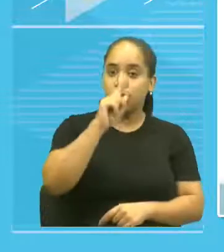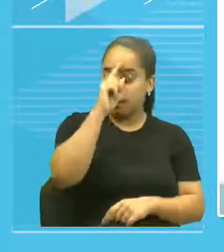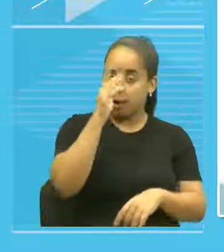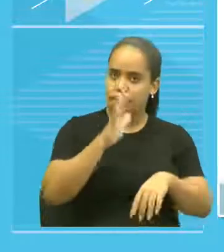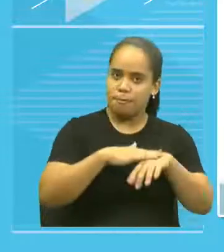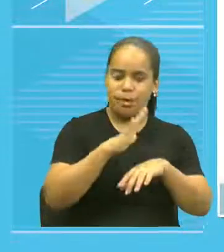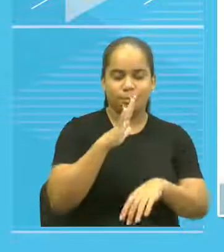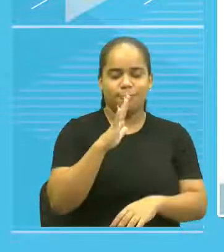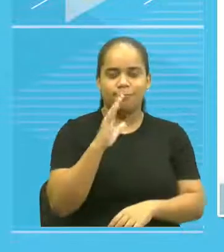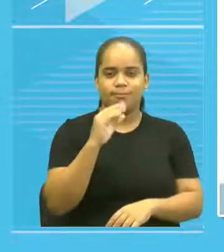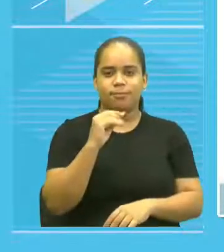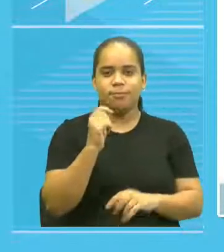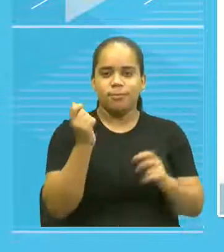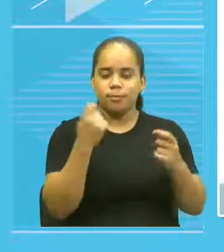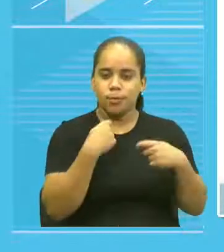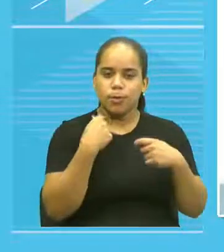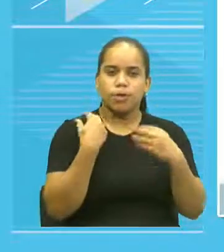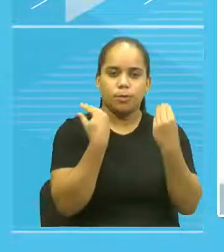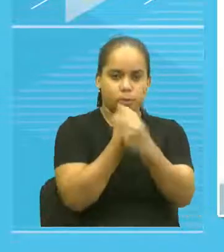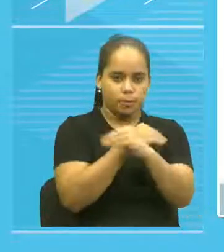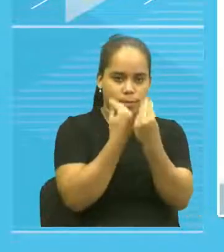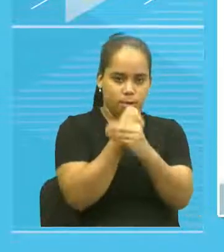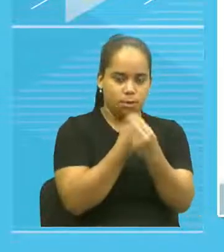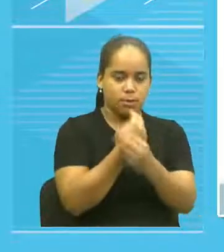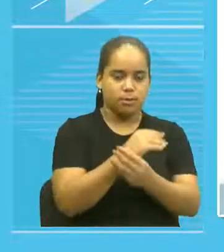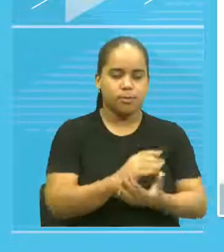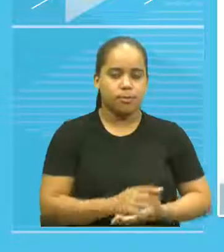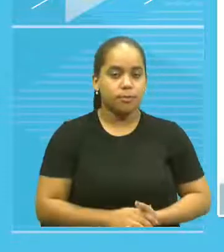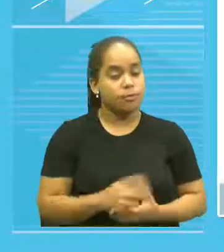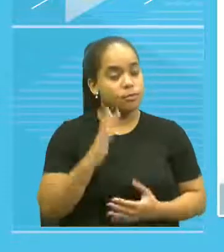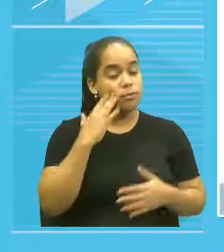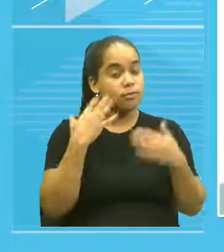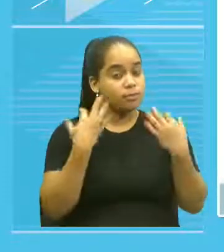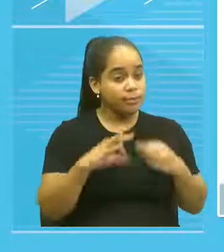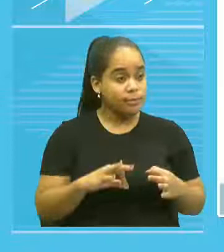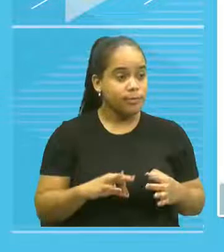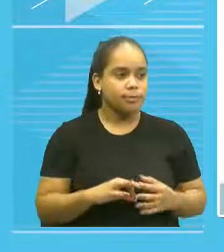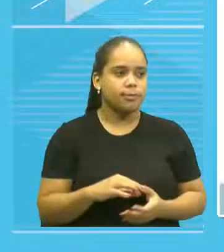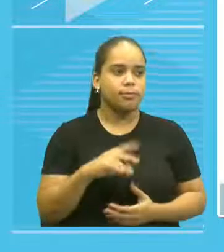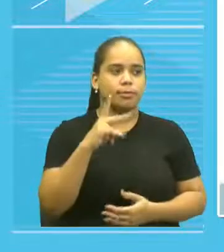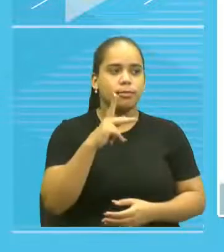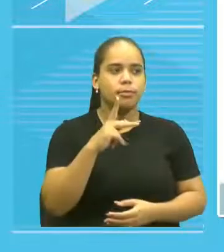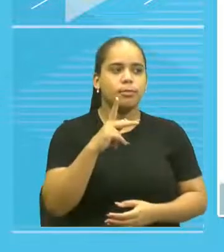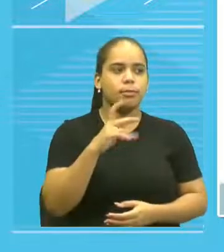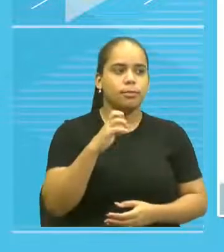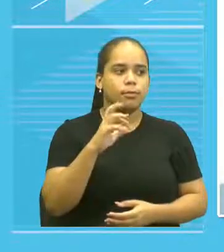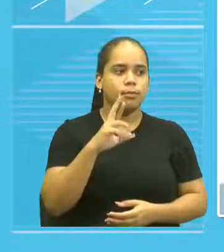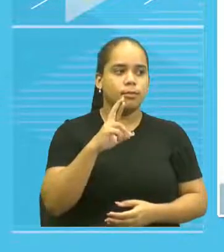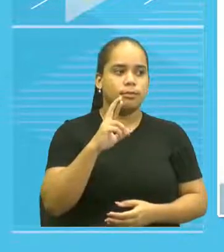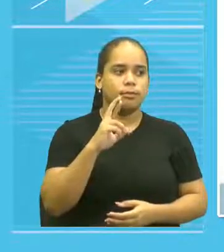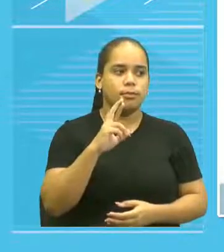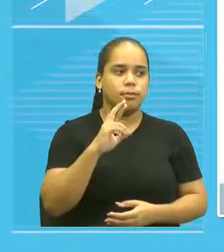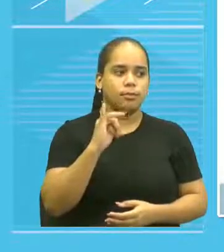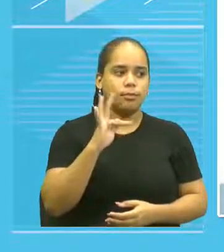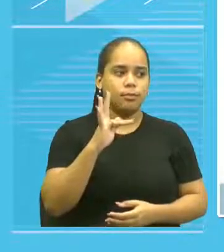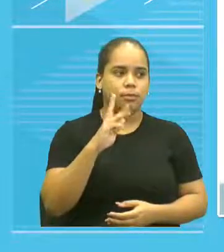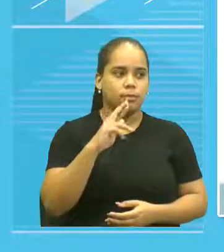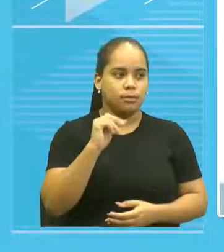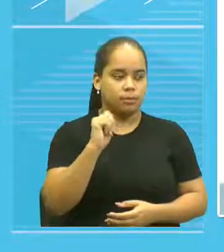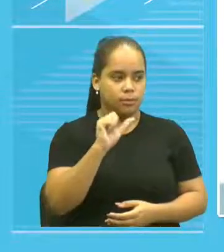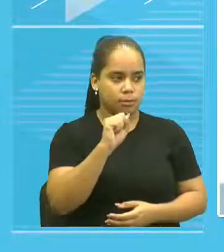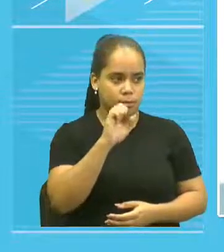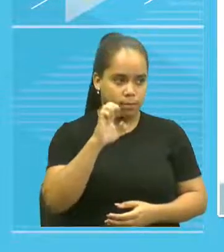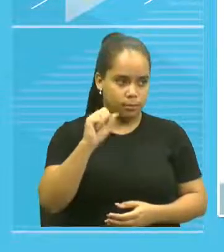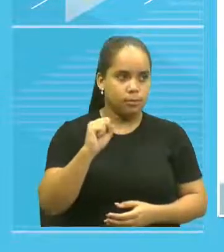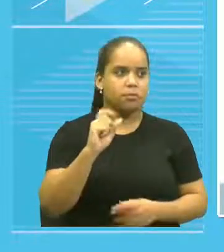mais convincente Eu acho que eu acertei perífrases Opa perícias eu sei dar o exemplo